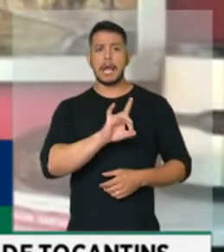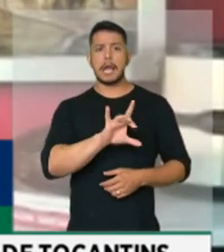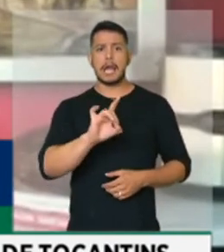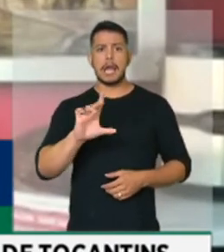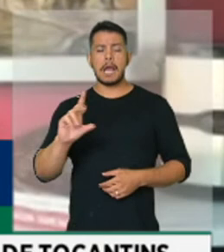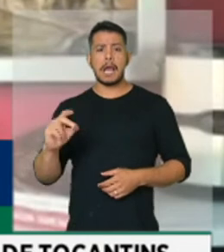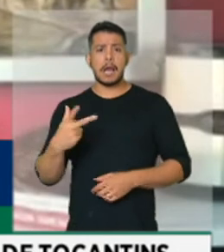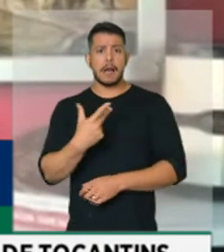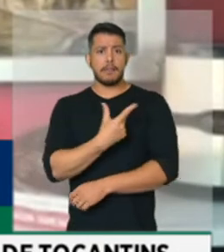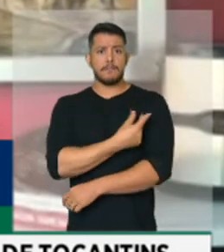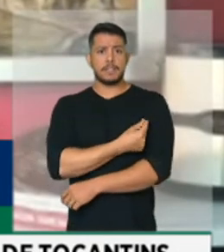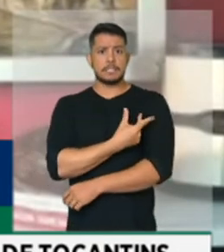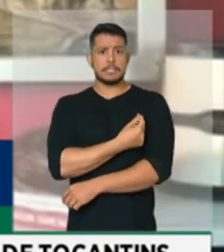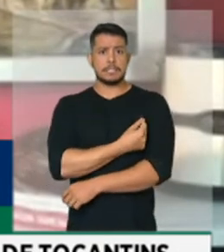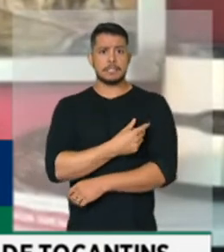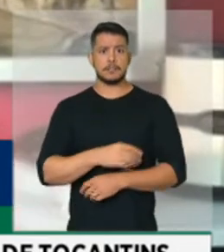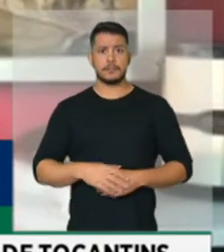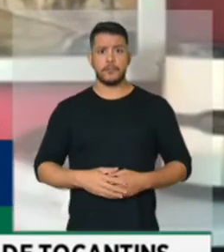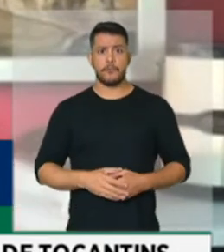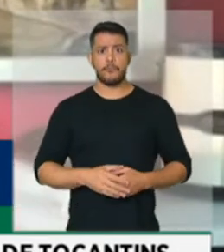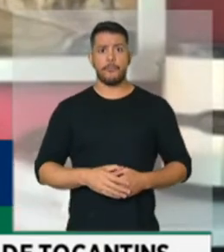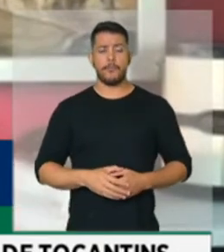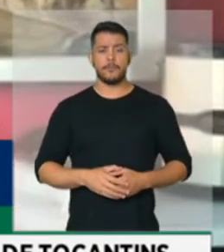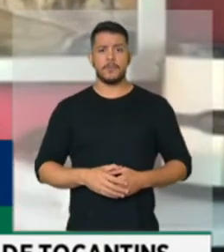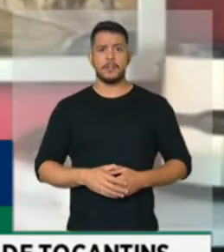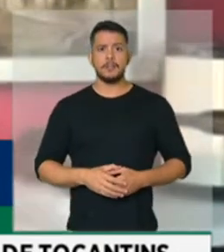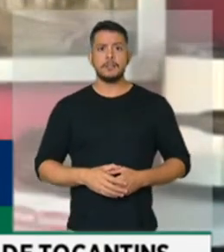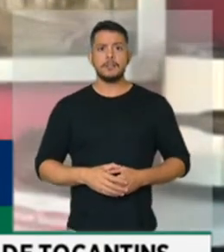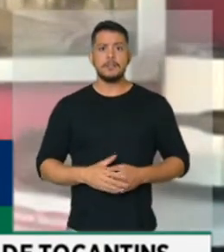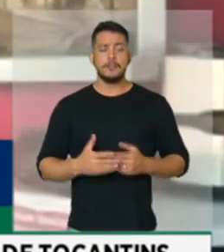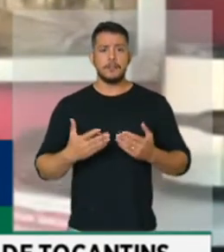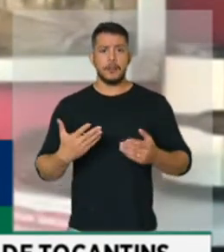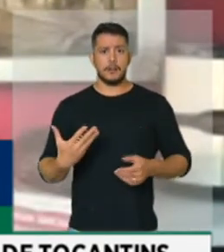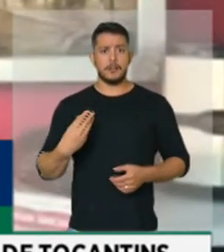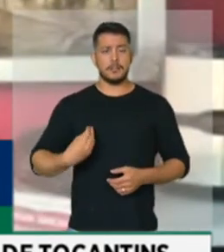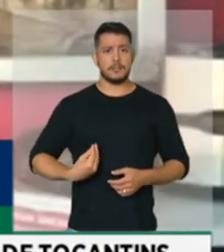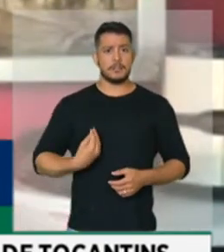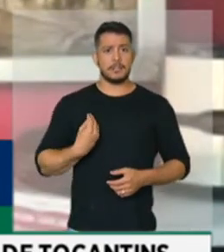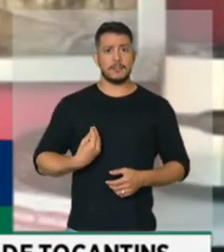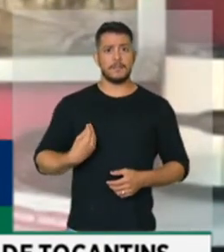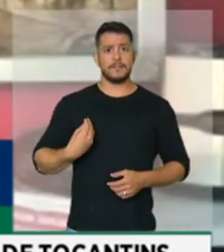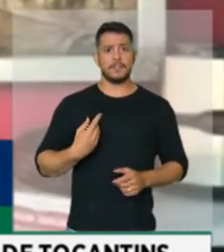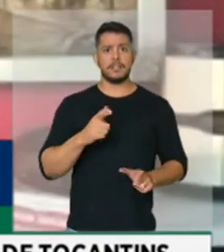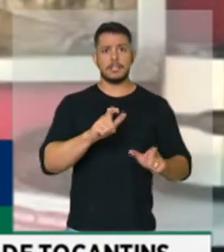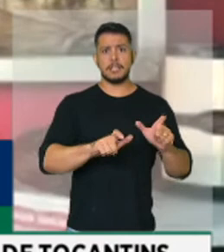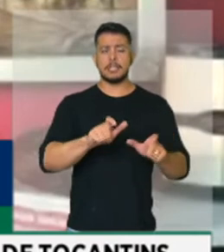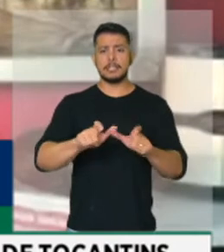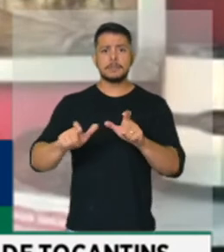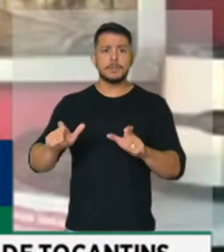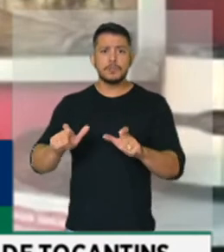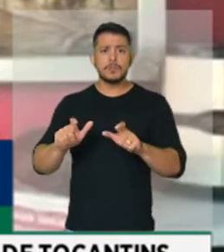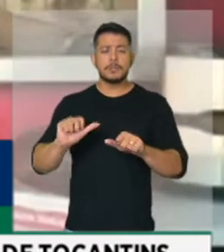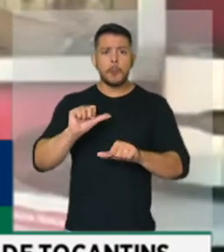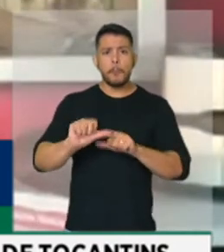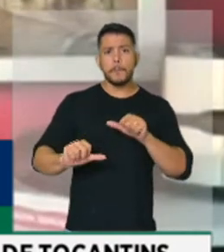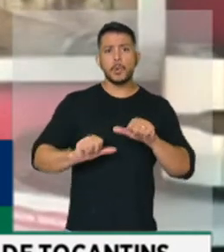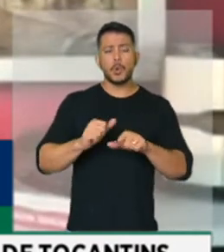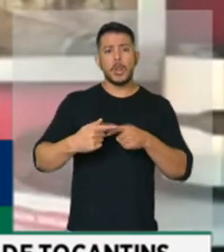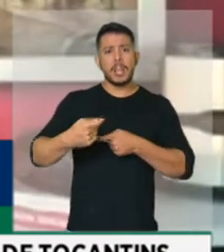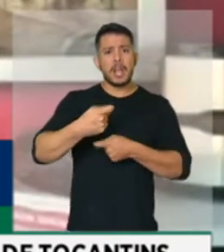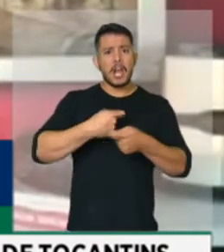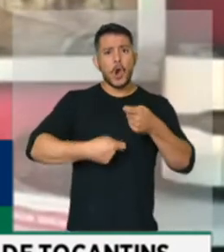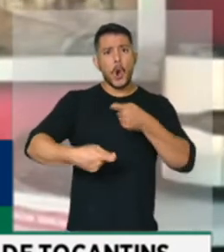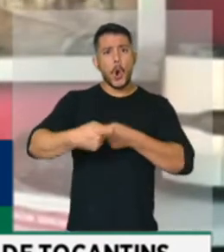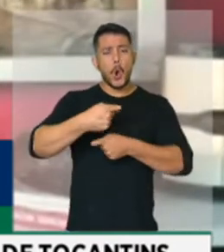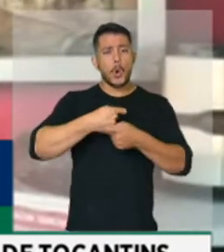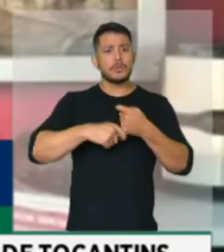propina. A vida das pessoas, a vacinação das pessoas foi transformada num negócio pelo governo